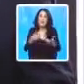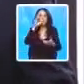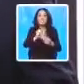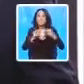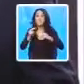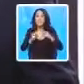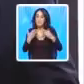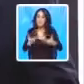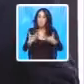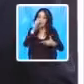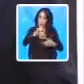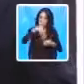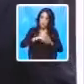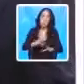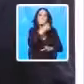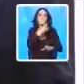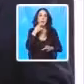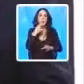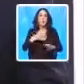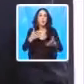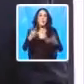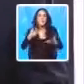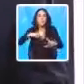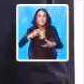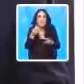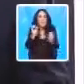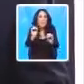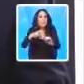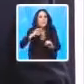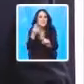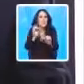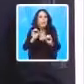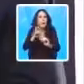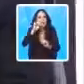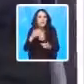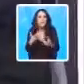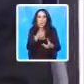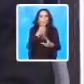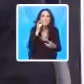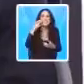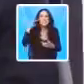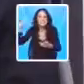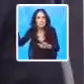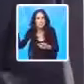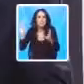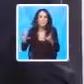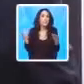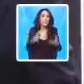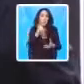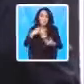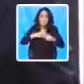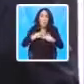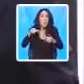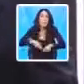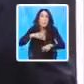das Finanças deste Governo, a partir de maio, Portugal não tem dinheiro para assegurar nem os compromissos externos, nem os seus